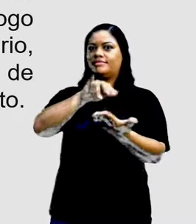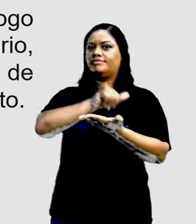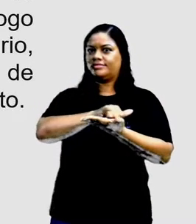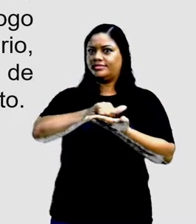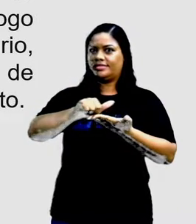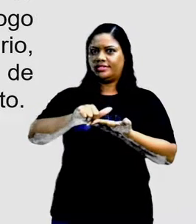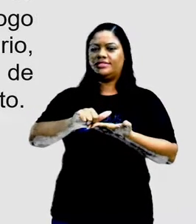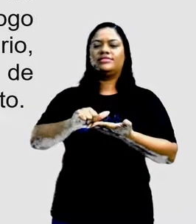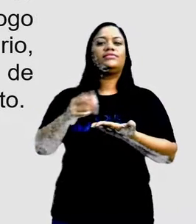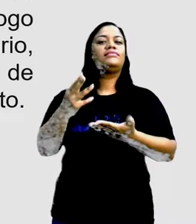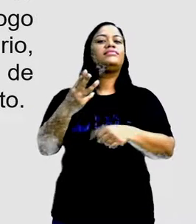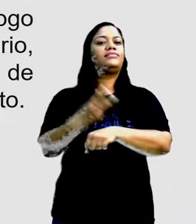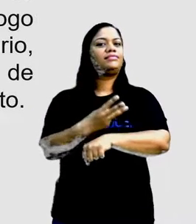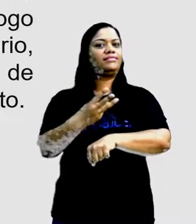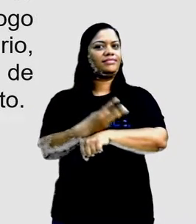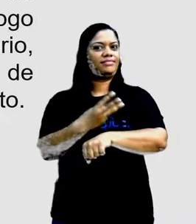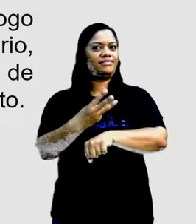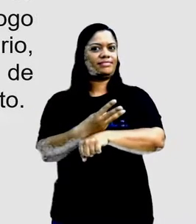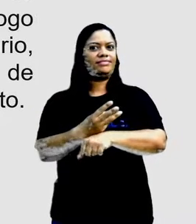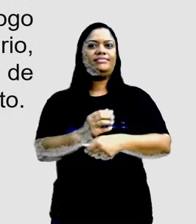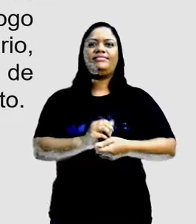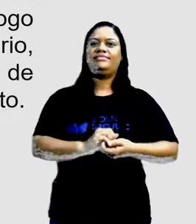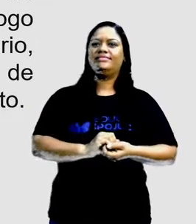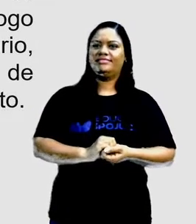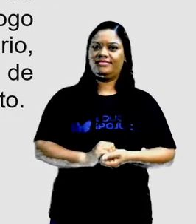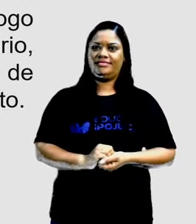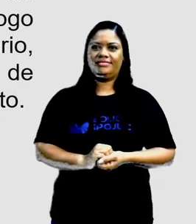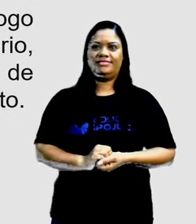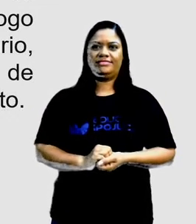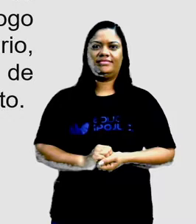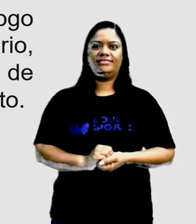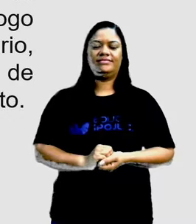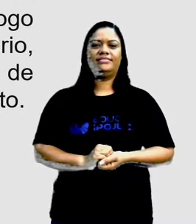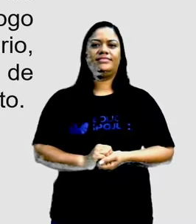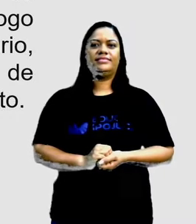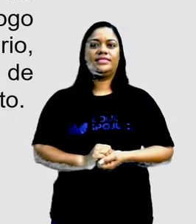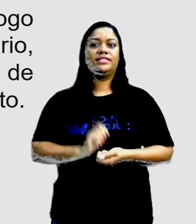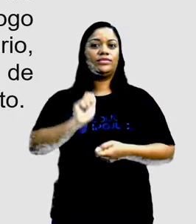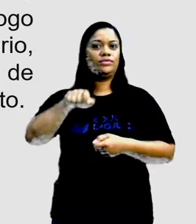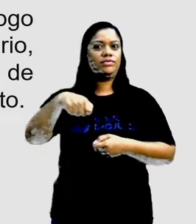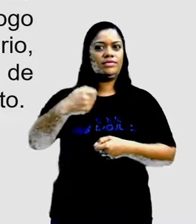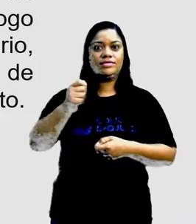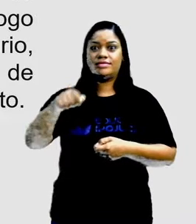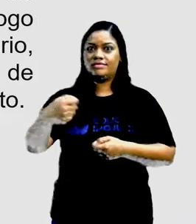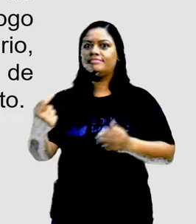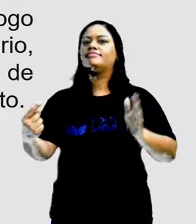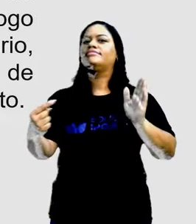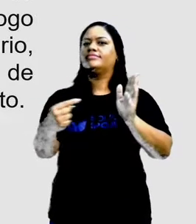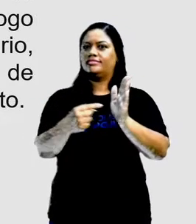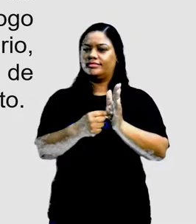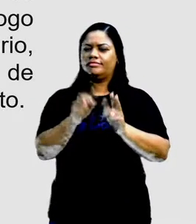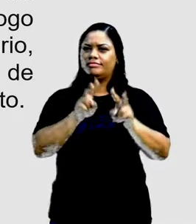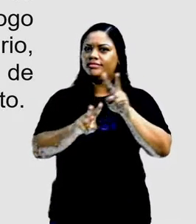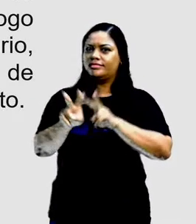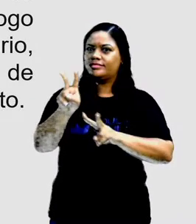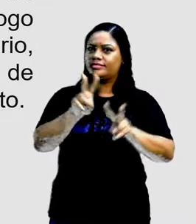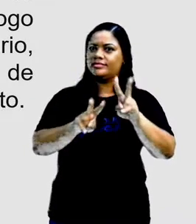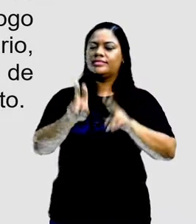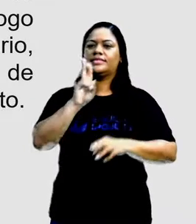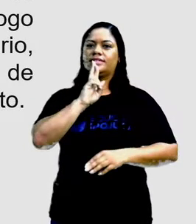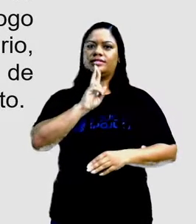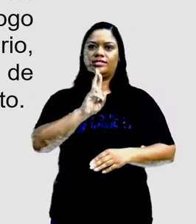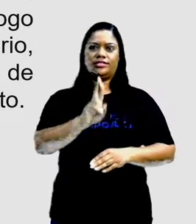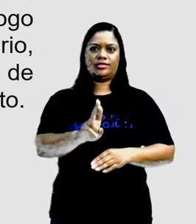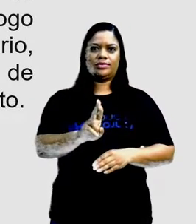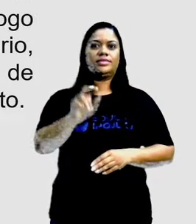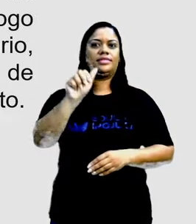mensagem de WhatsApp, certo? E aí iam colocar aí todos os sinais de pontuação e observar e